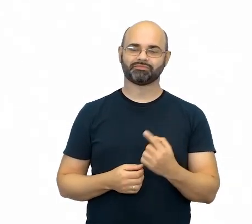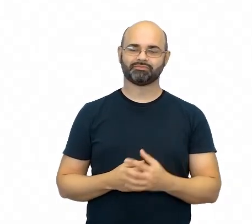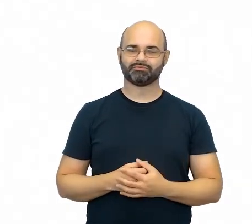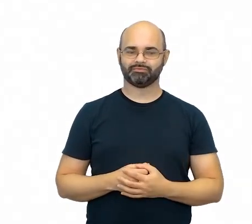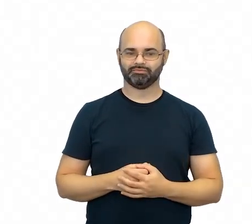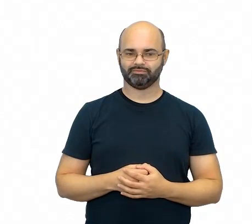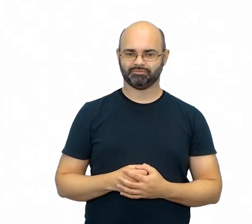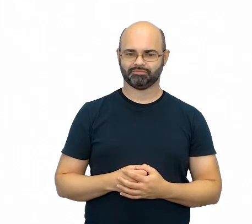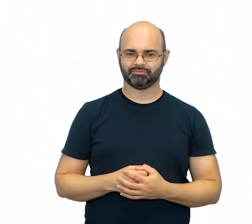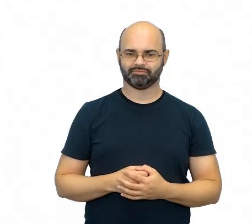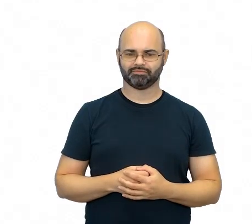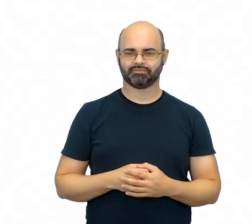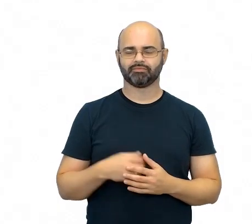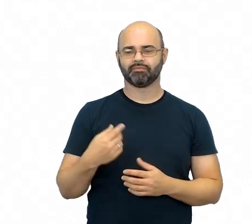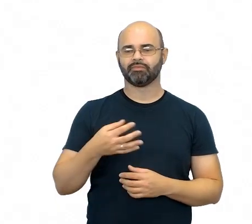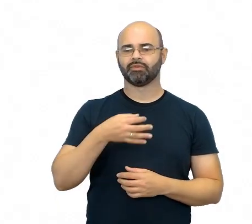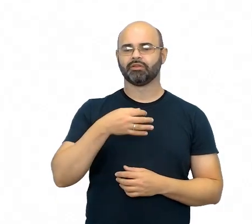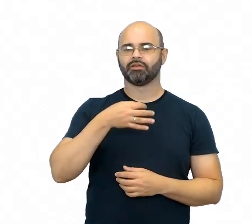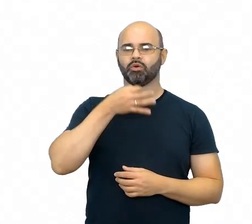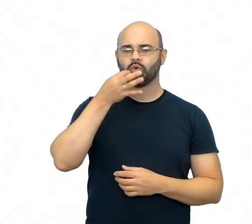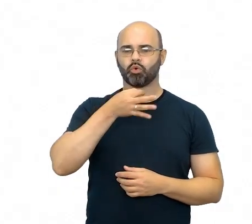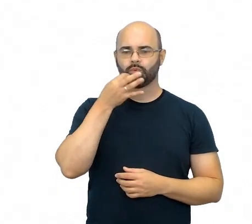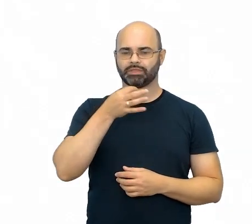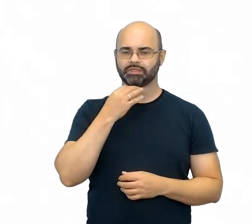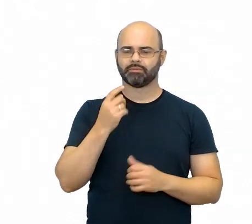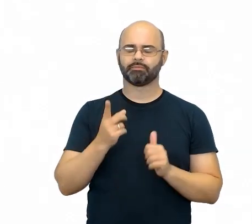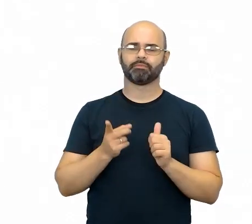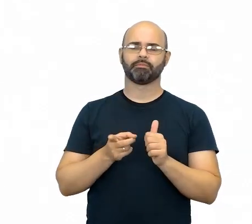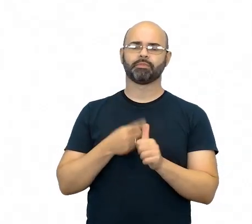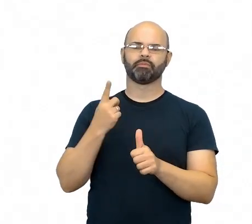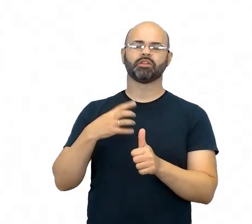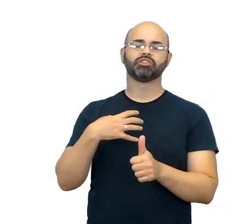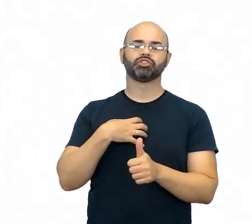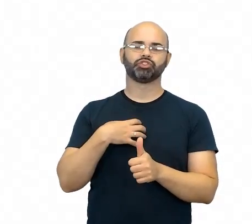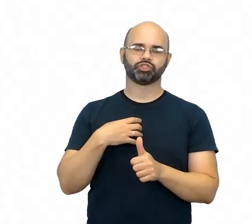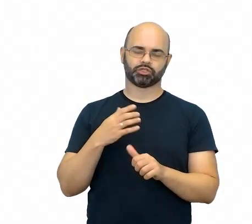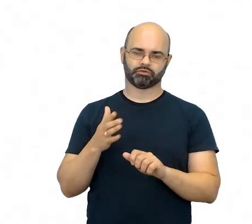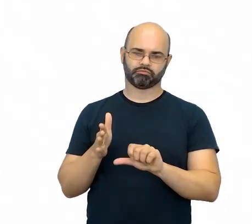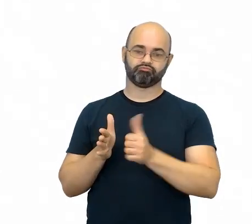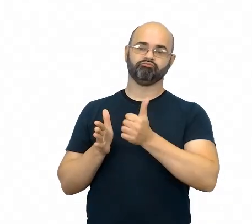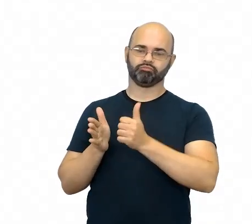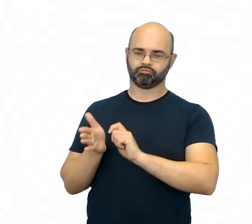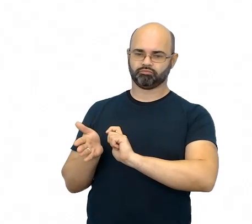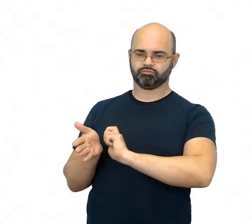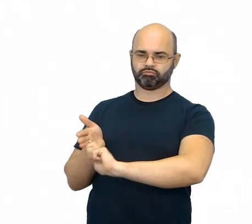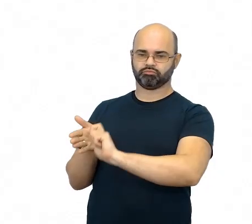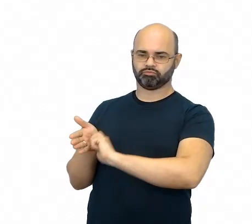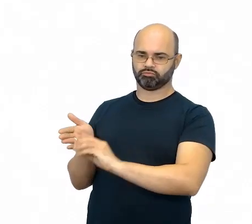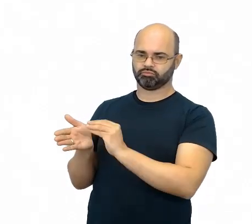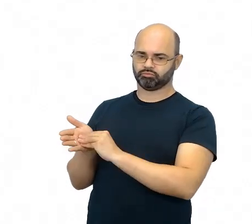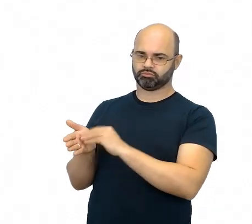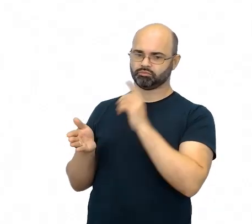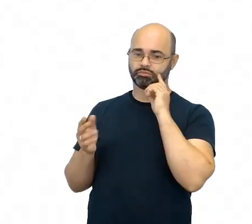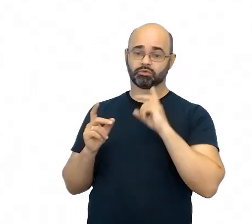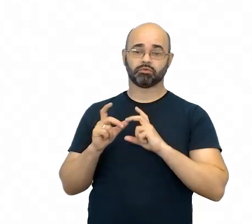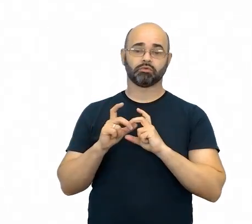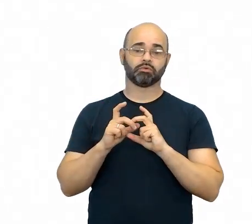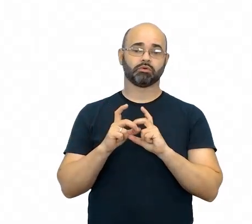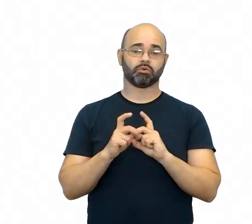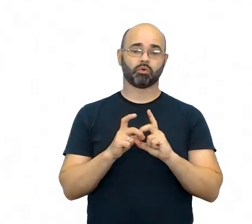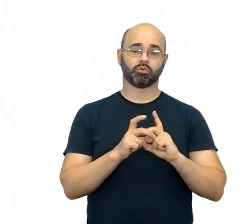primeira versão do comentário a partir do planejamento, considerando o emprego das